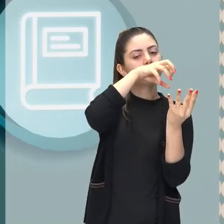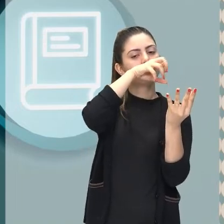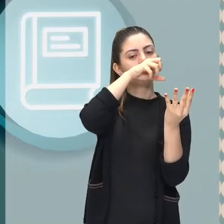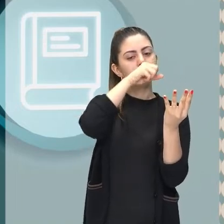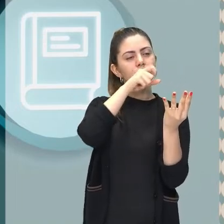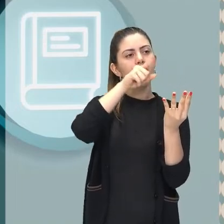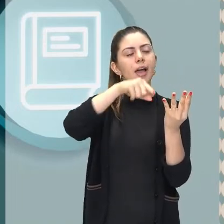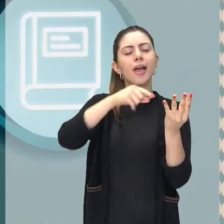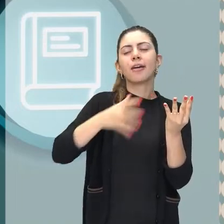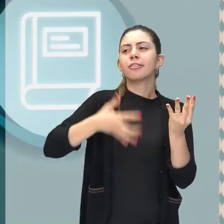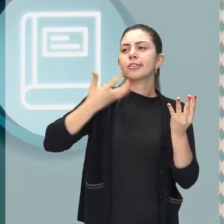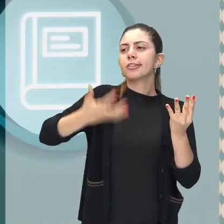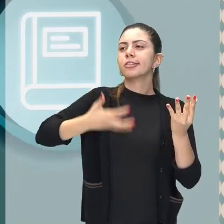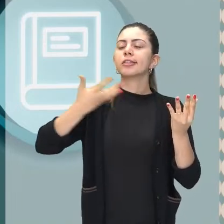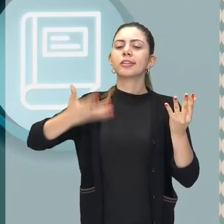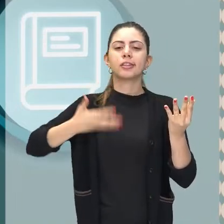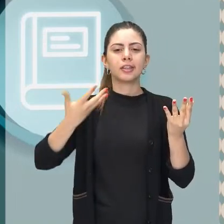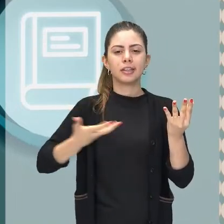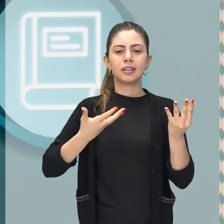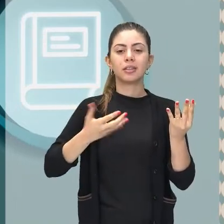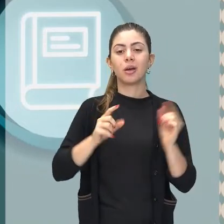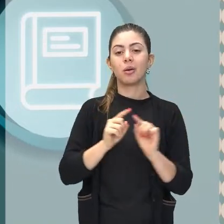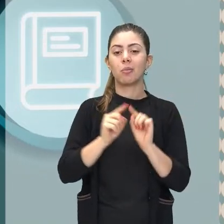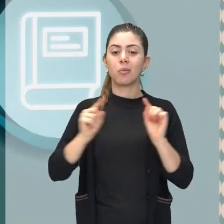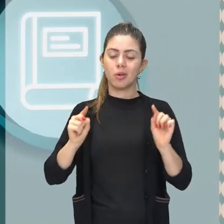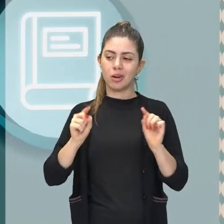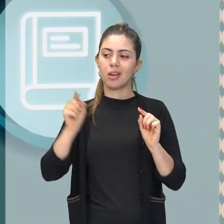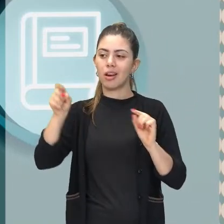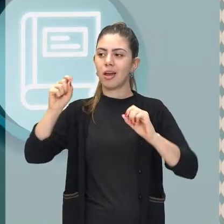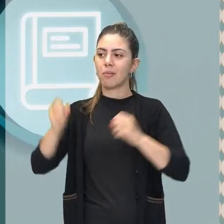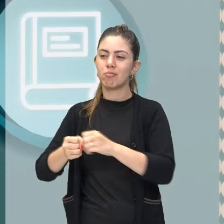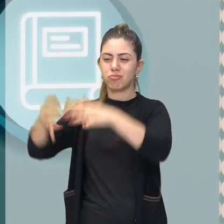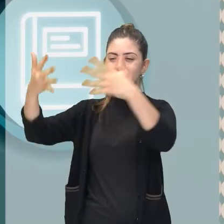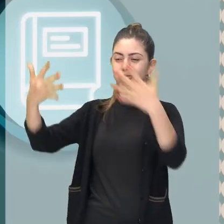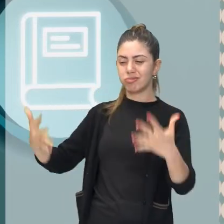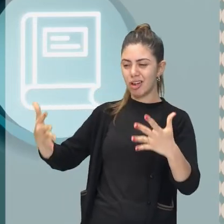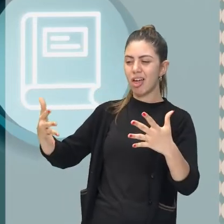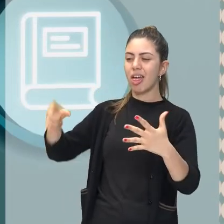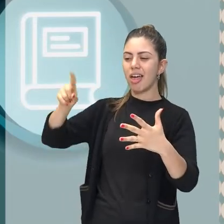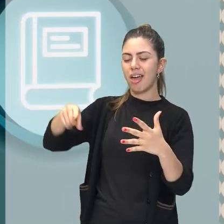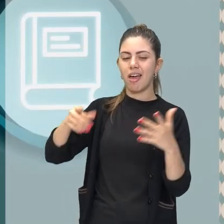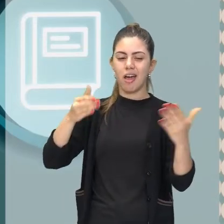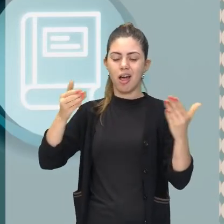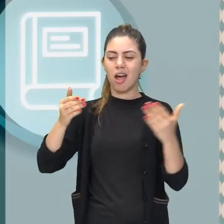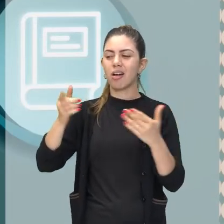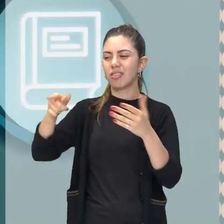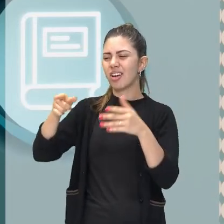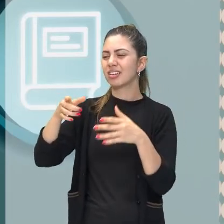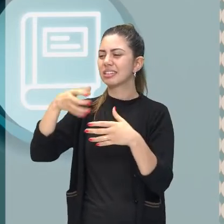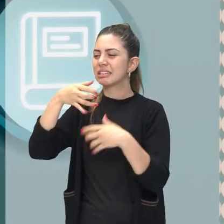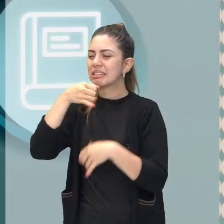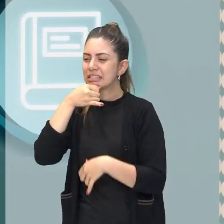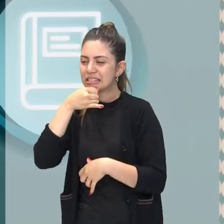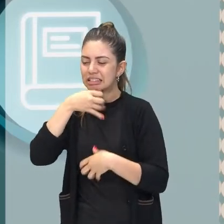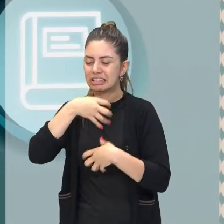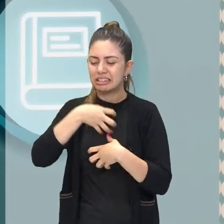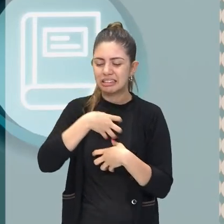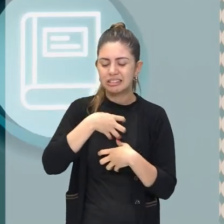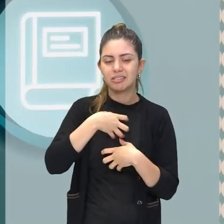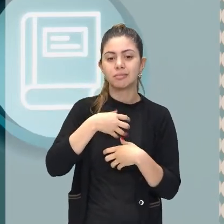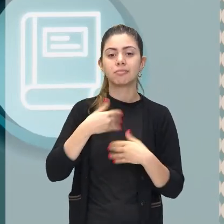uma felicidade, cheiro, algo agradável, infelizmente causou muita tristeza e dor. Então, veja que é